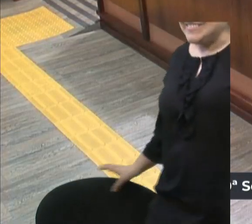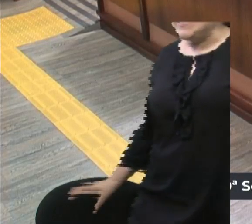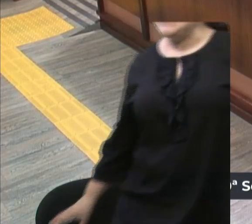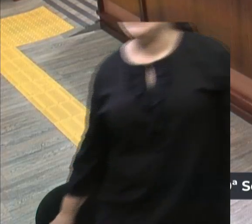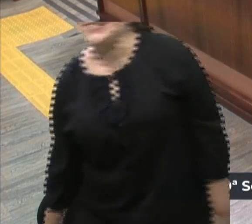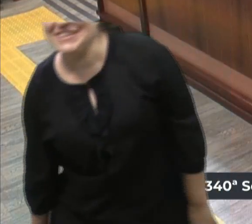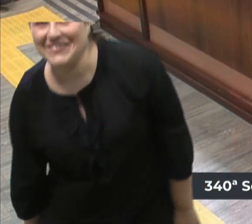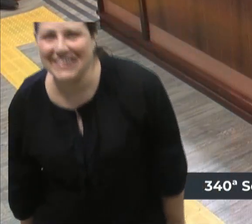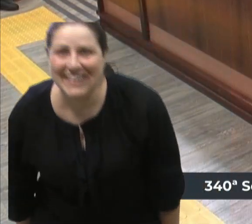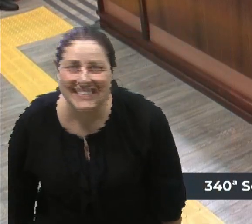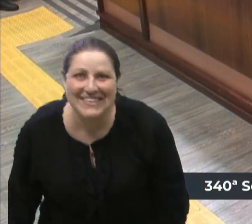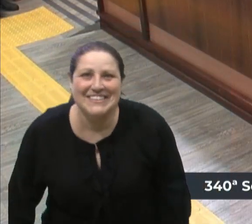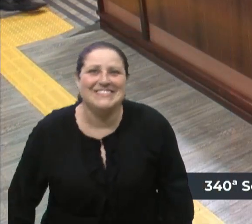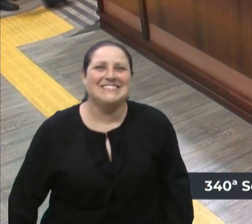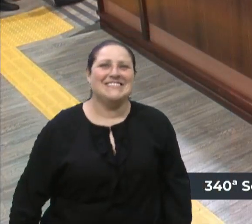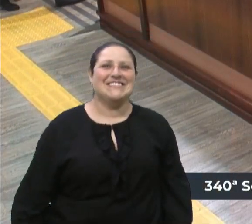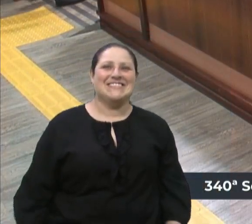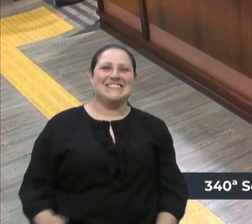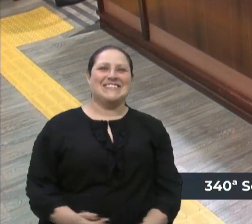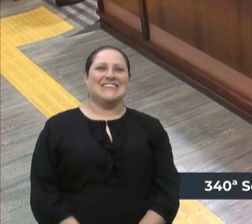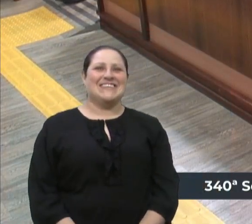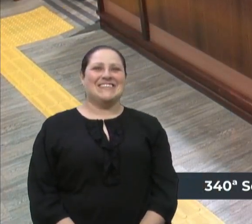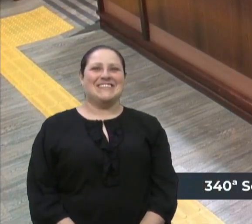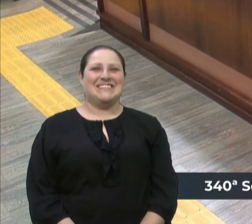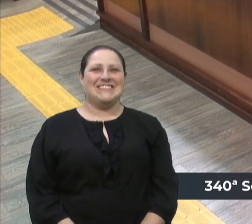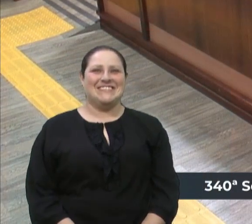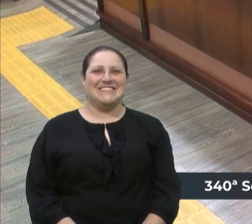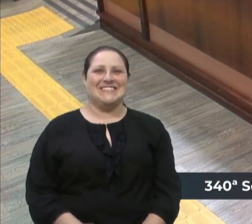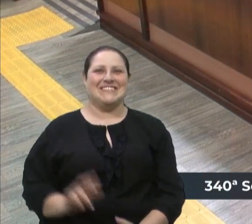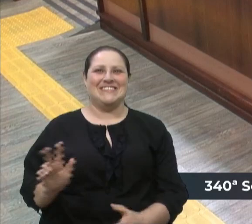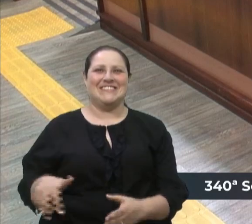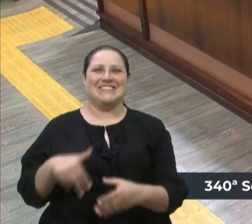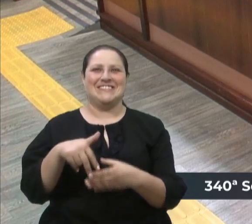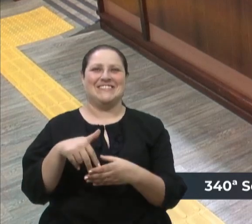Na tribuna, vereador Osmil Cadore.